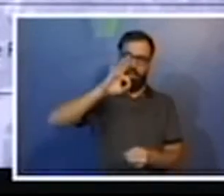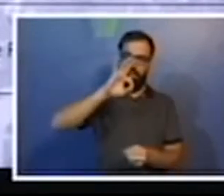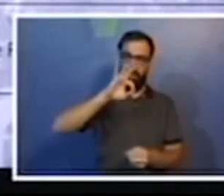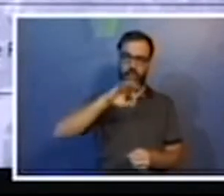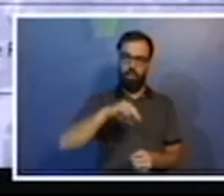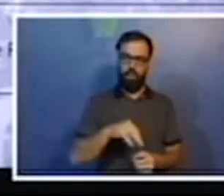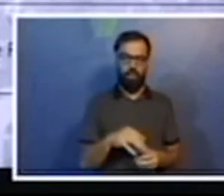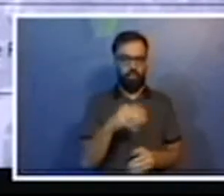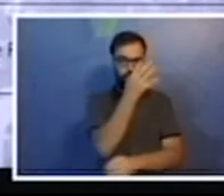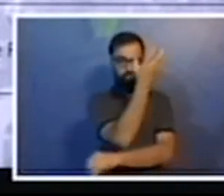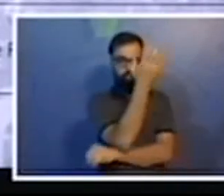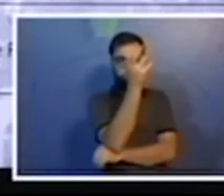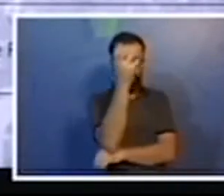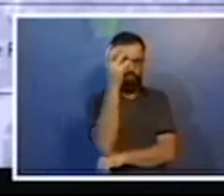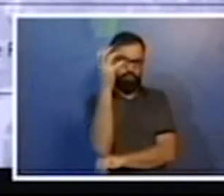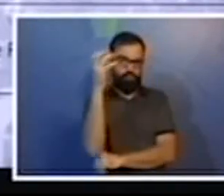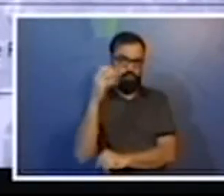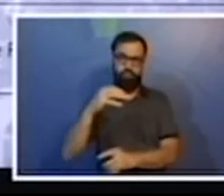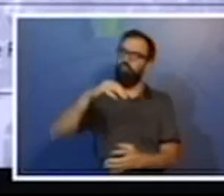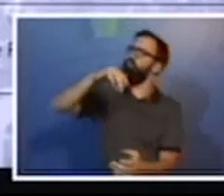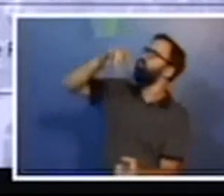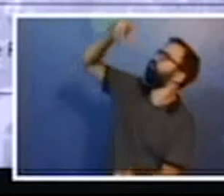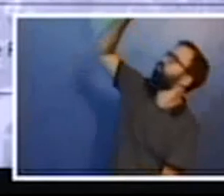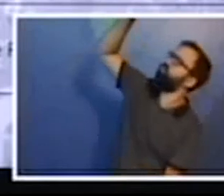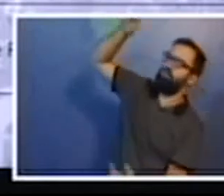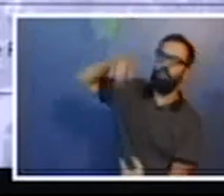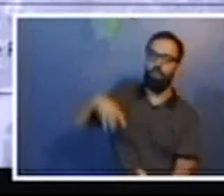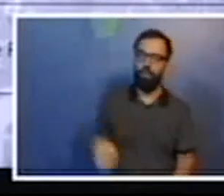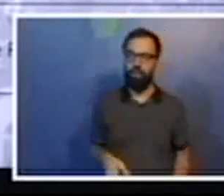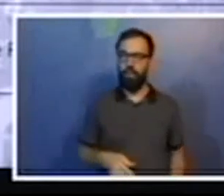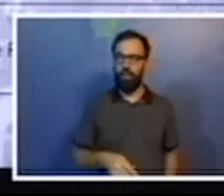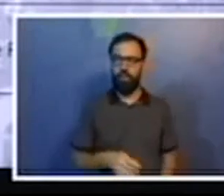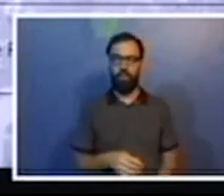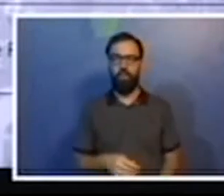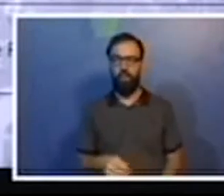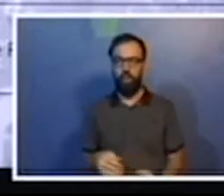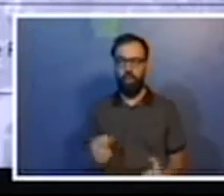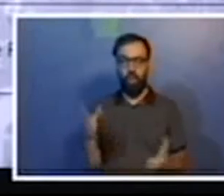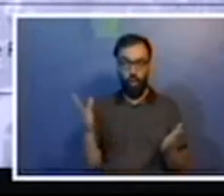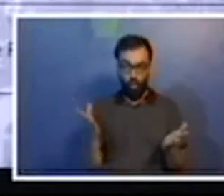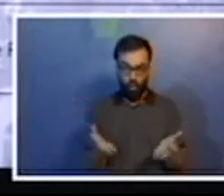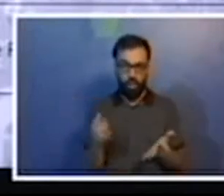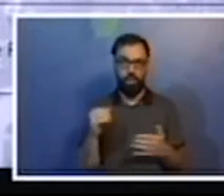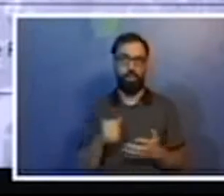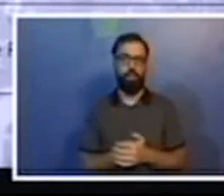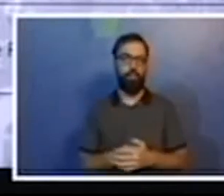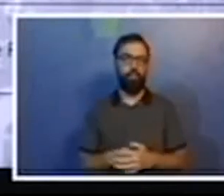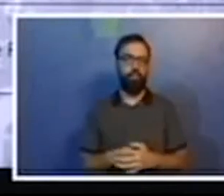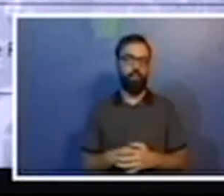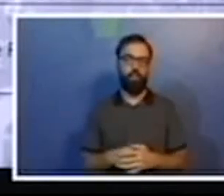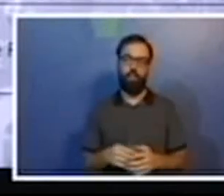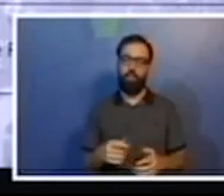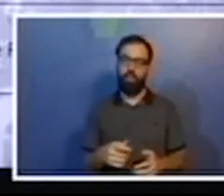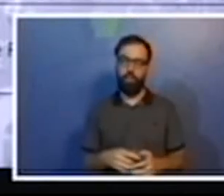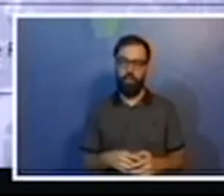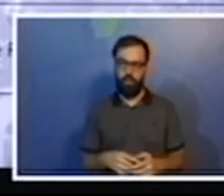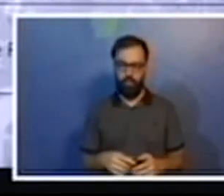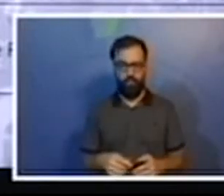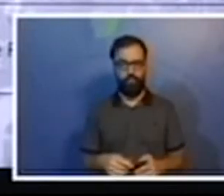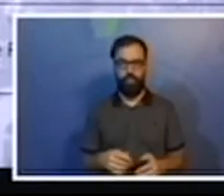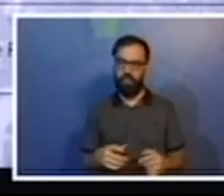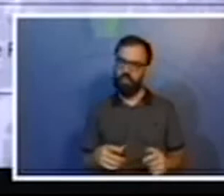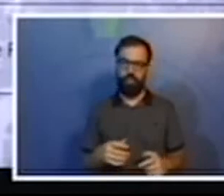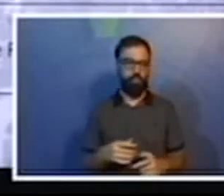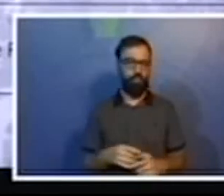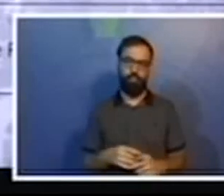formavam Floresta o Jarvis de grande porte de grandíssimo corte mais elas foram extintas e substituídas por